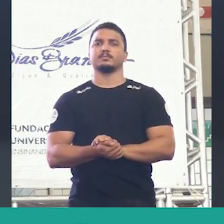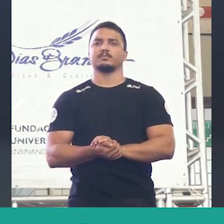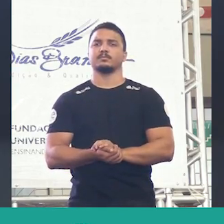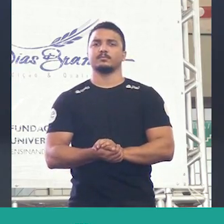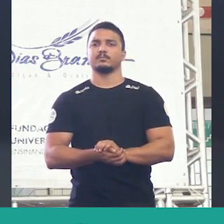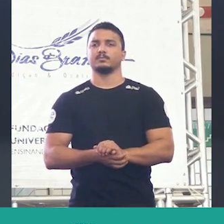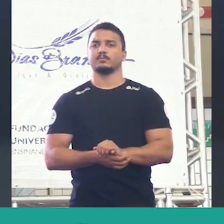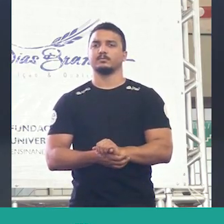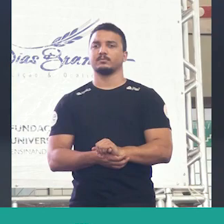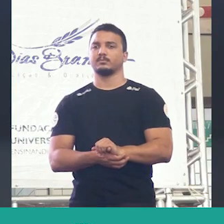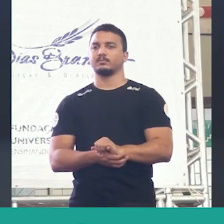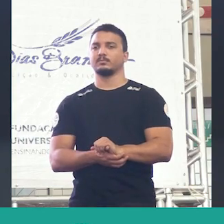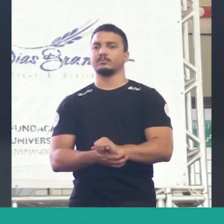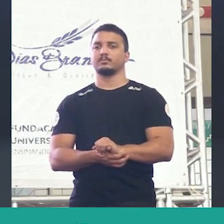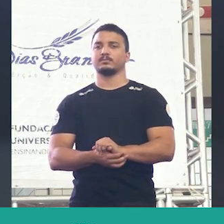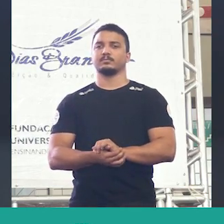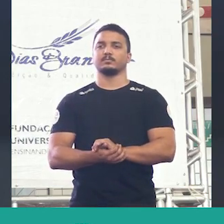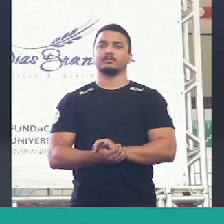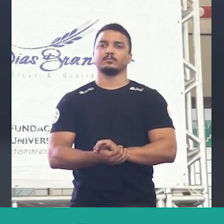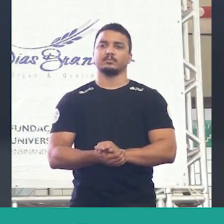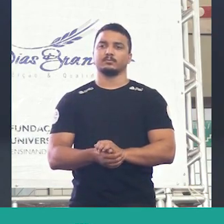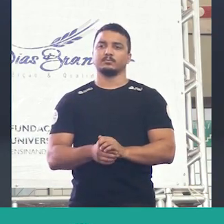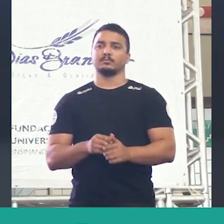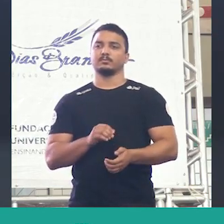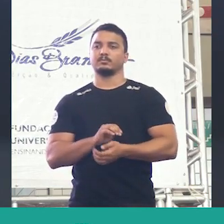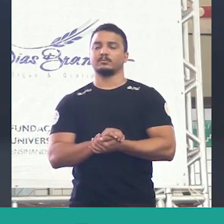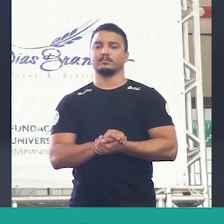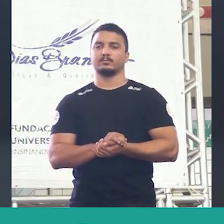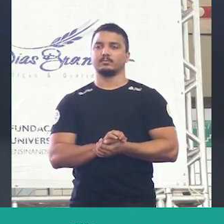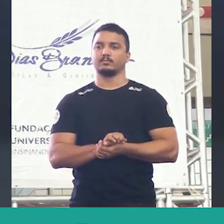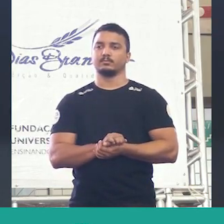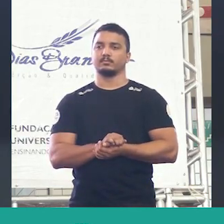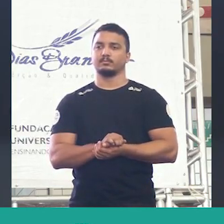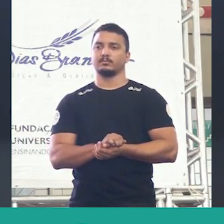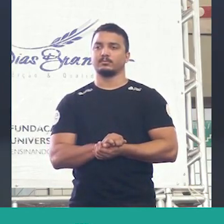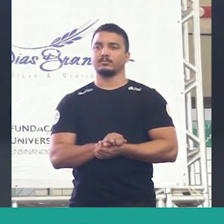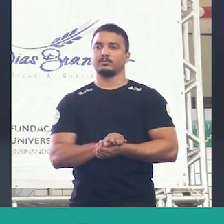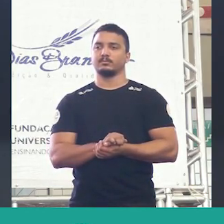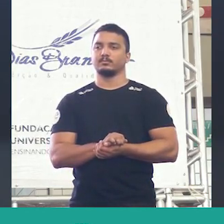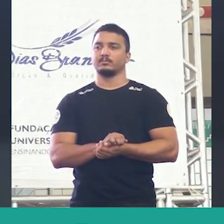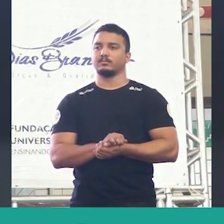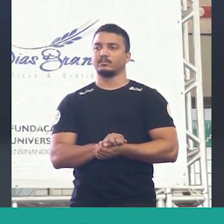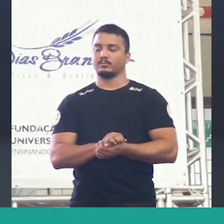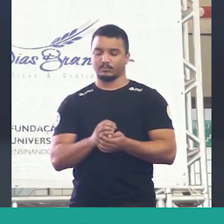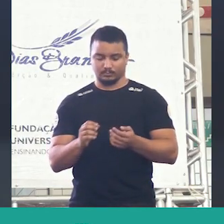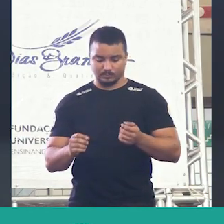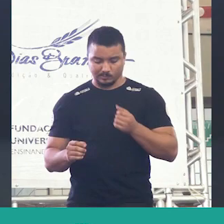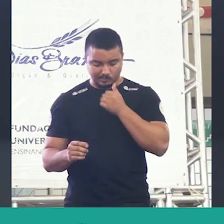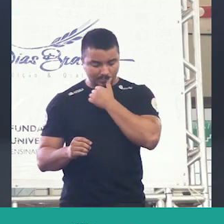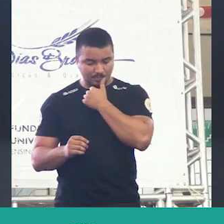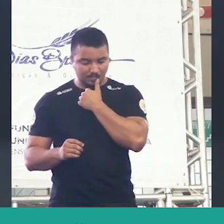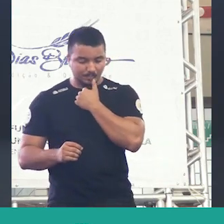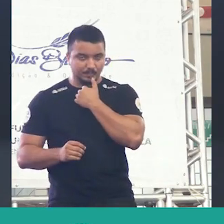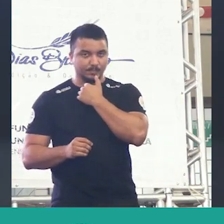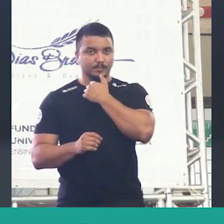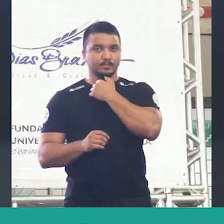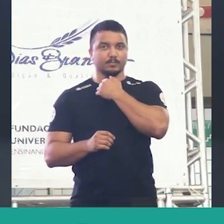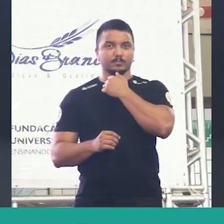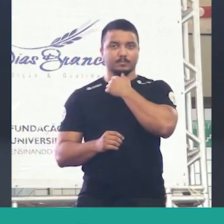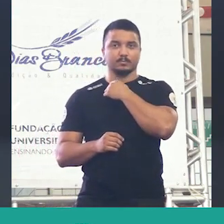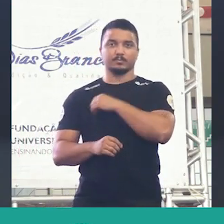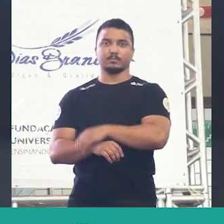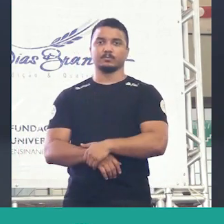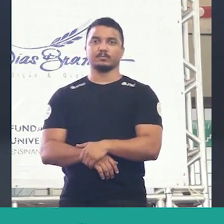Não estou entendendo. Porque em cartaz parte do chão, ao invés de difusa,